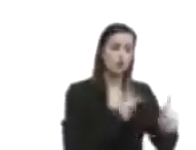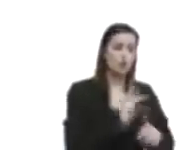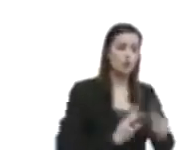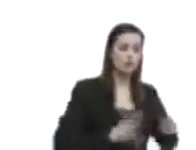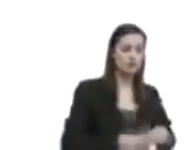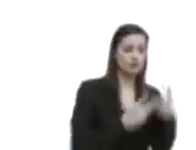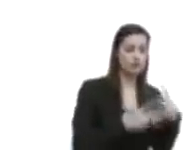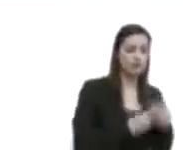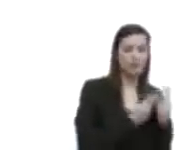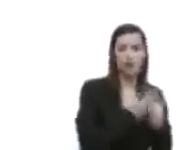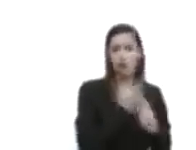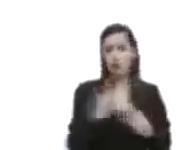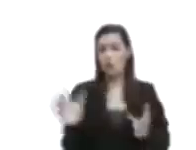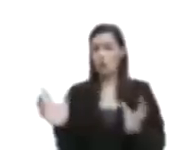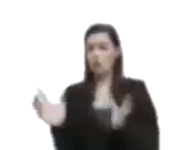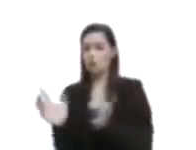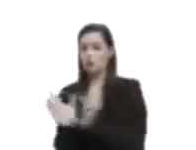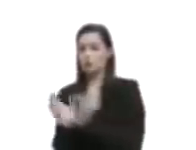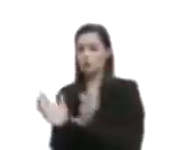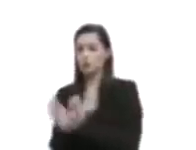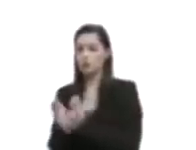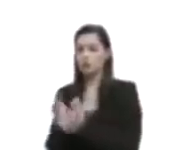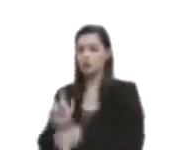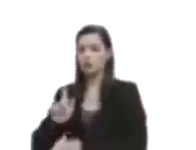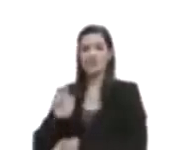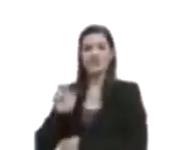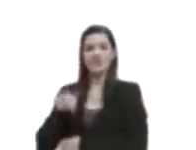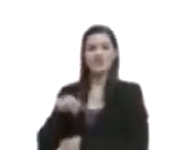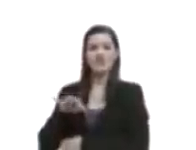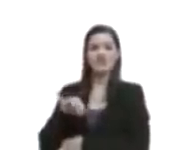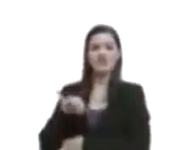as mãos, Ele promoveu a paz,